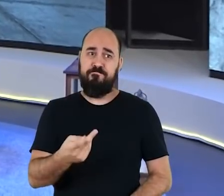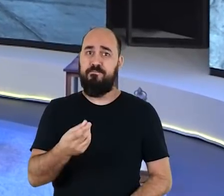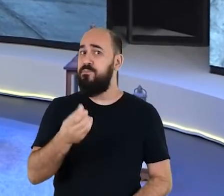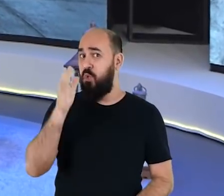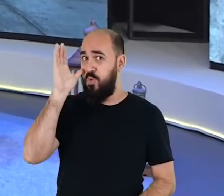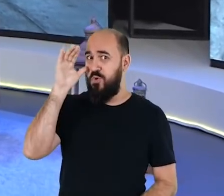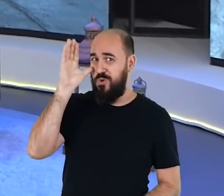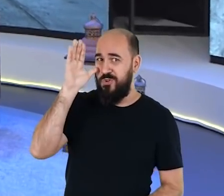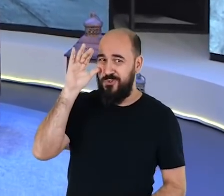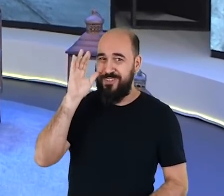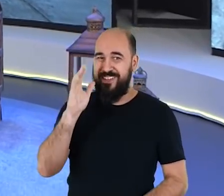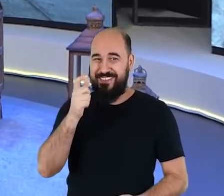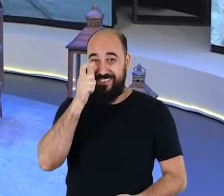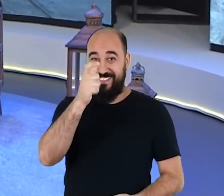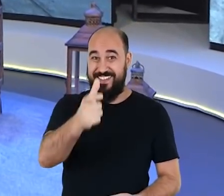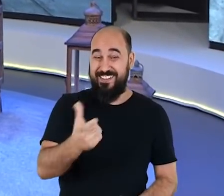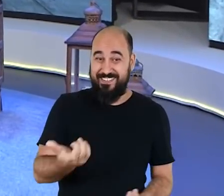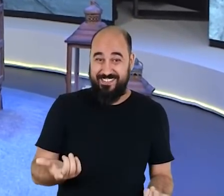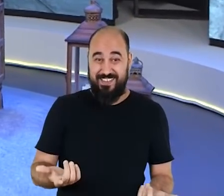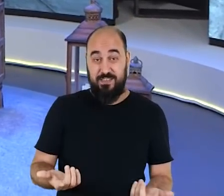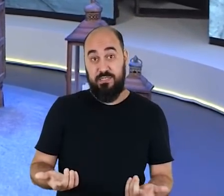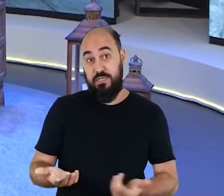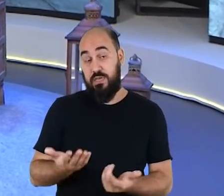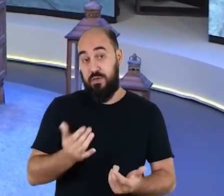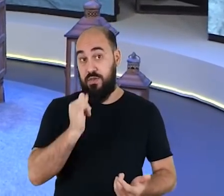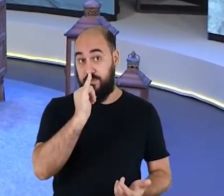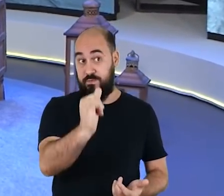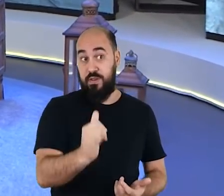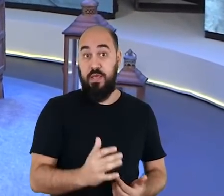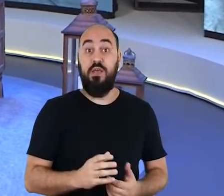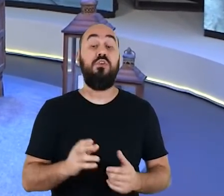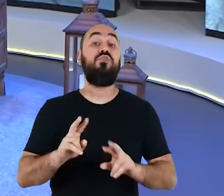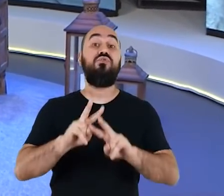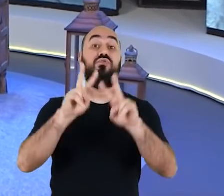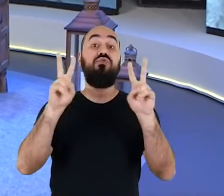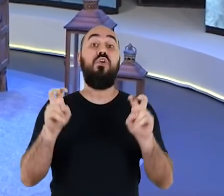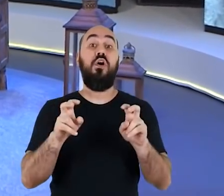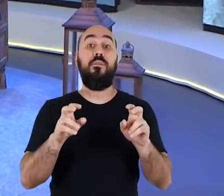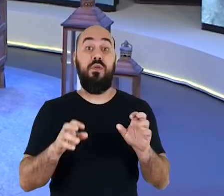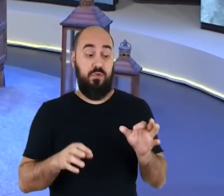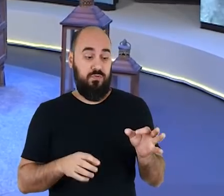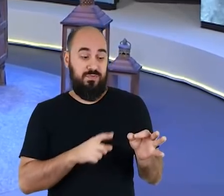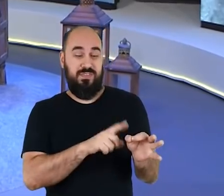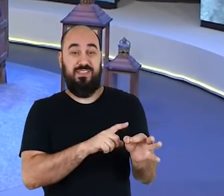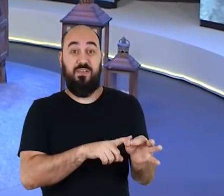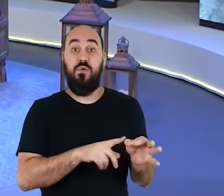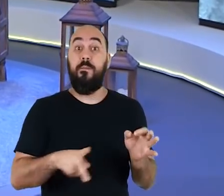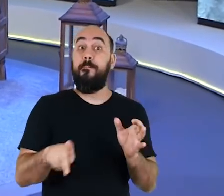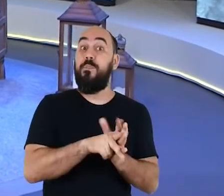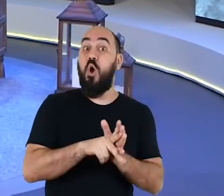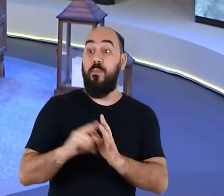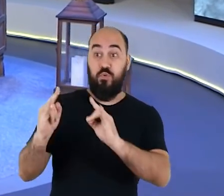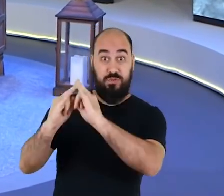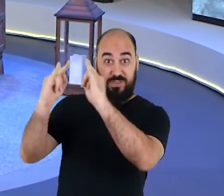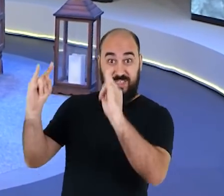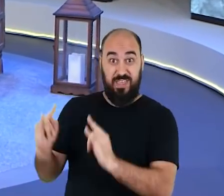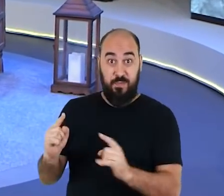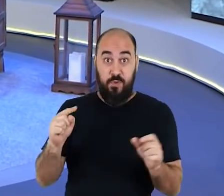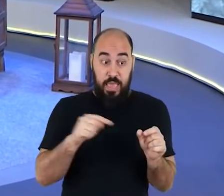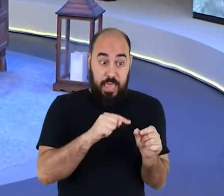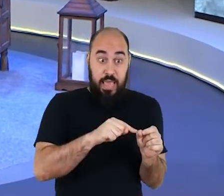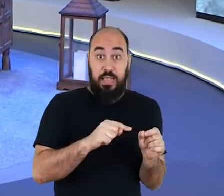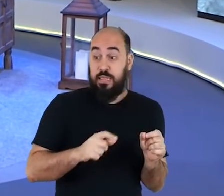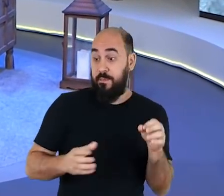muito interessante que eu gostaria de mencionar aqui, a respeito do famoso ciclo do templo. Você se lembra? Eu